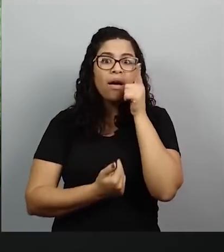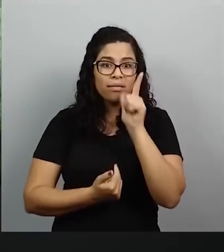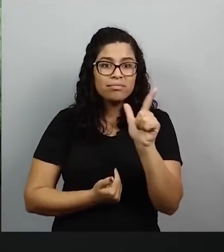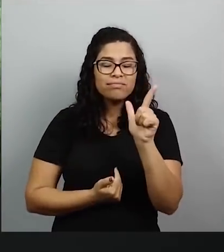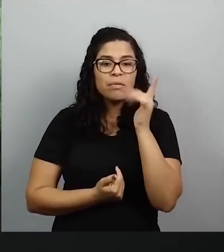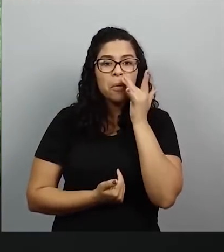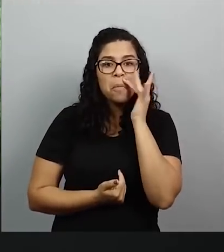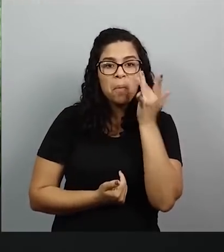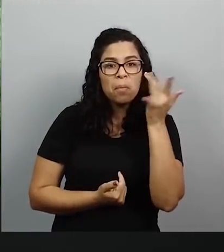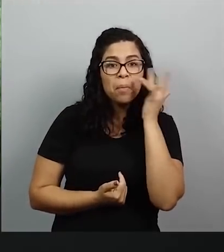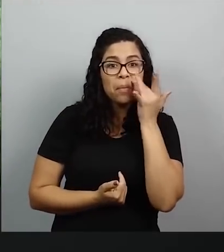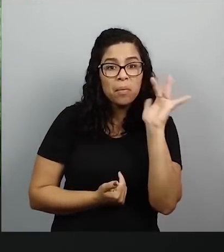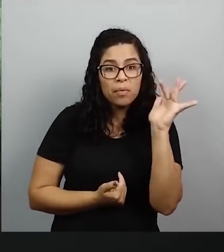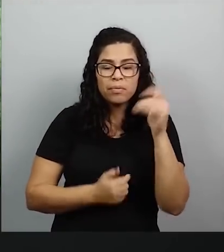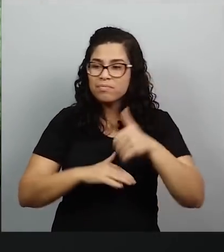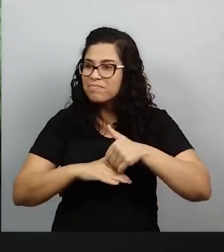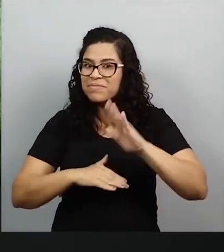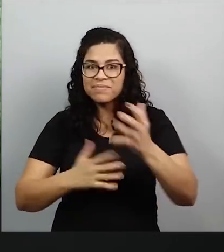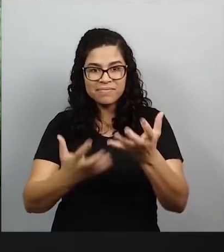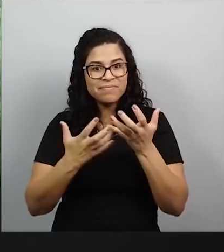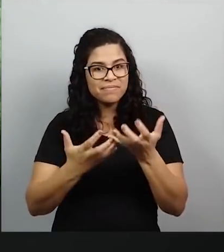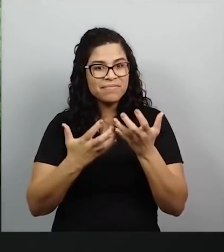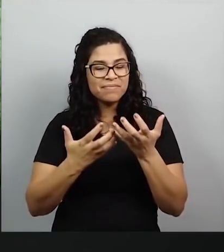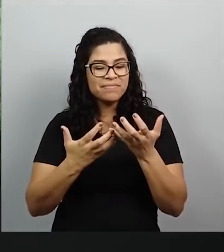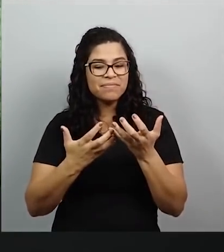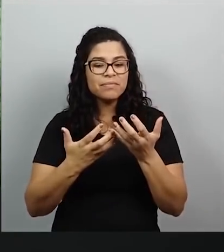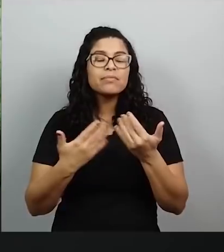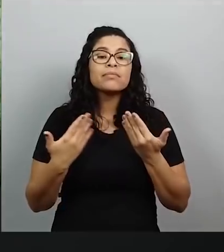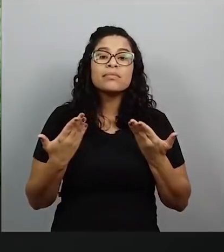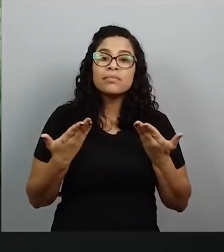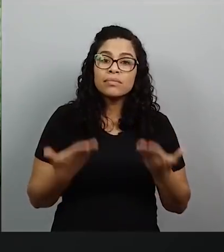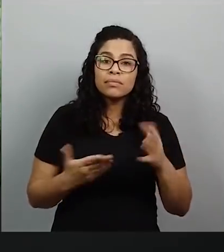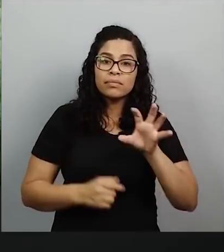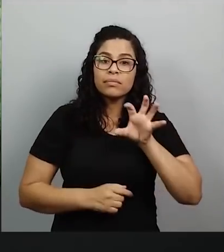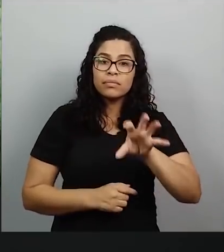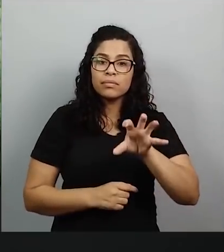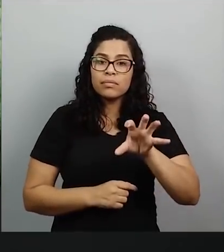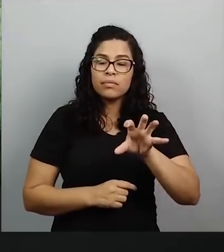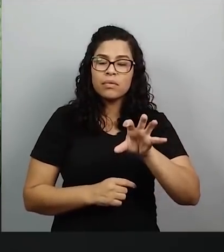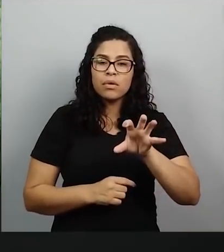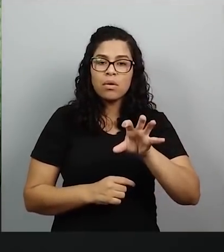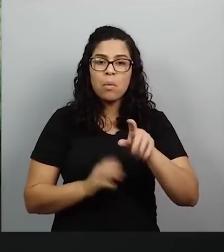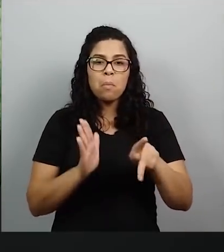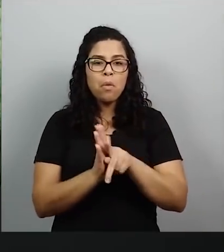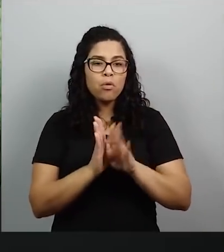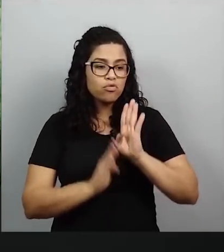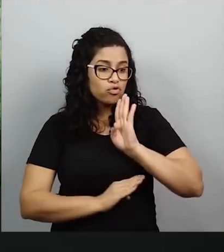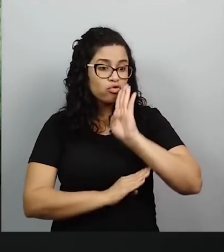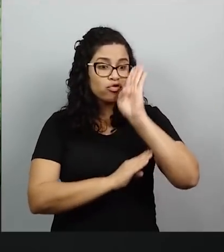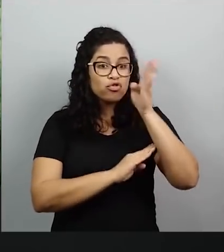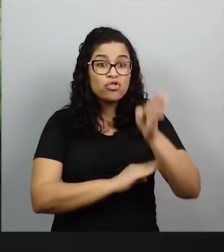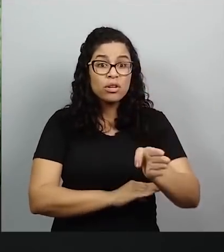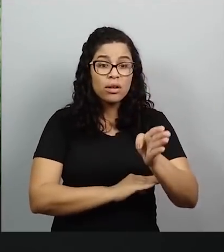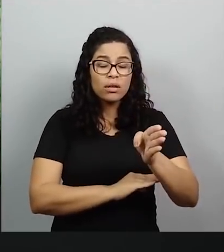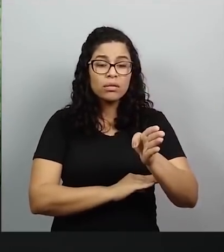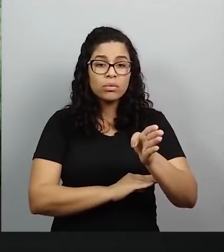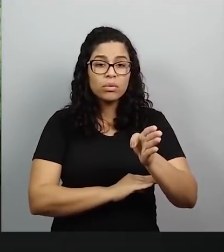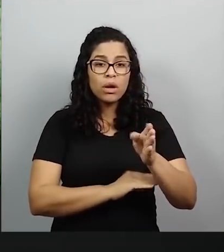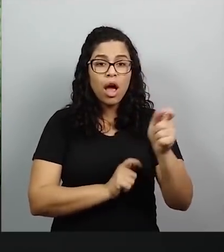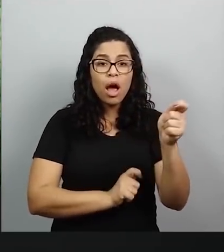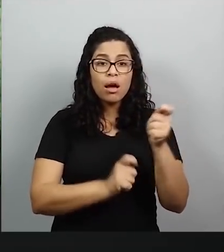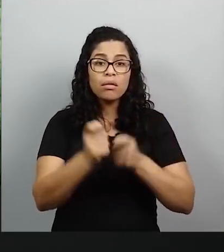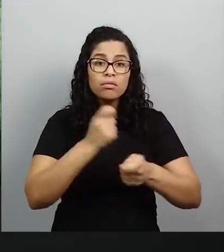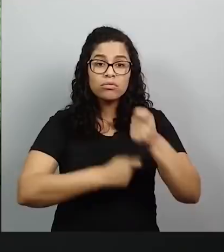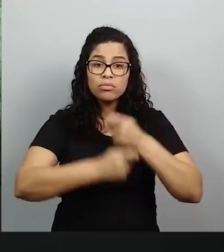recurso que elas precisavam, ouro, pedras preciosas, muito grande. As Minas Gerais, então, passou a ser uma colônia diretamente, um estado, uma